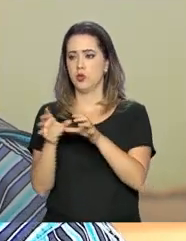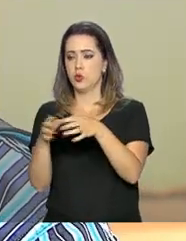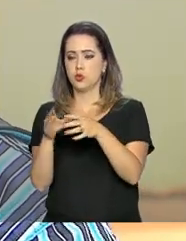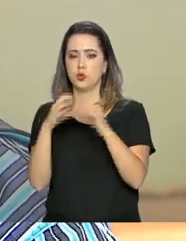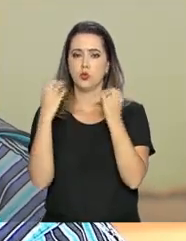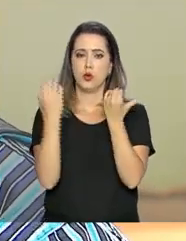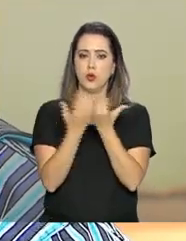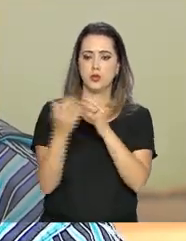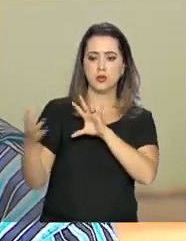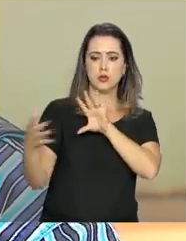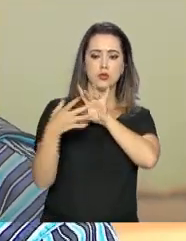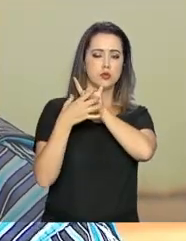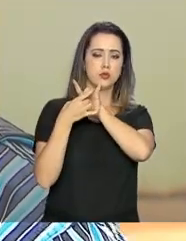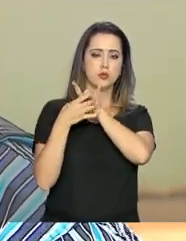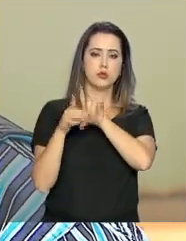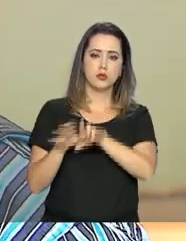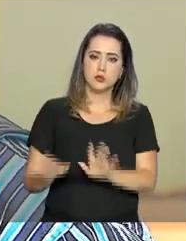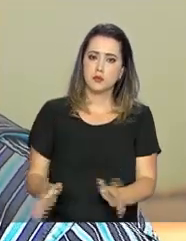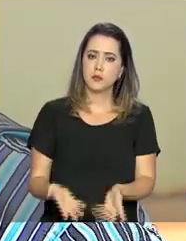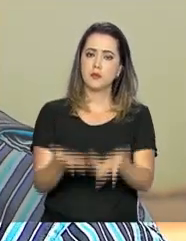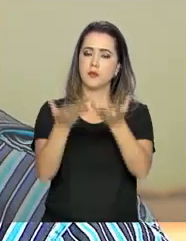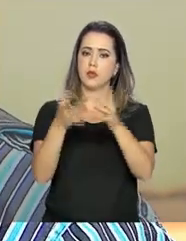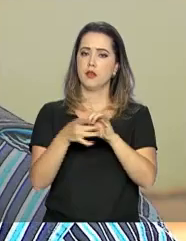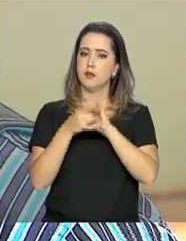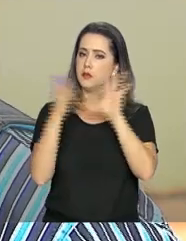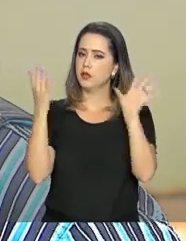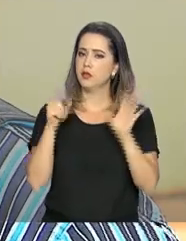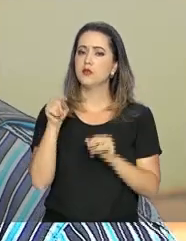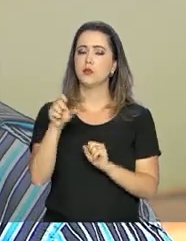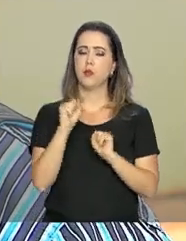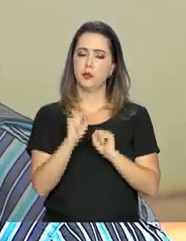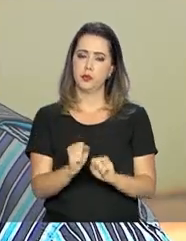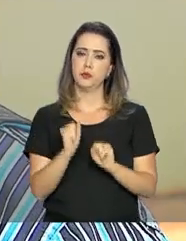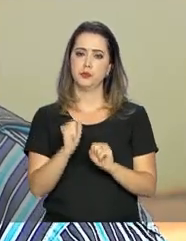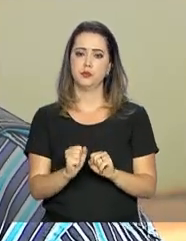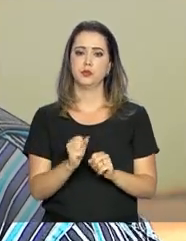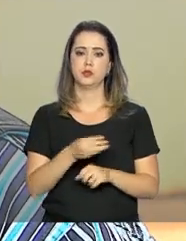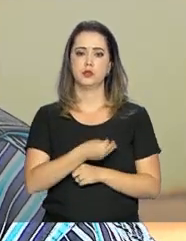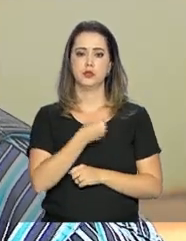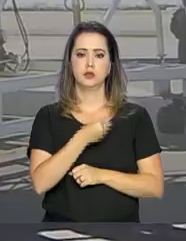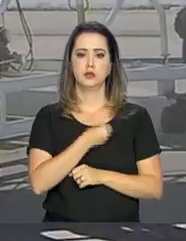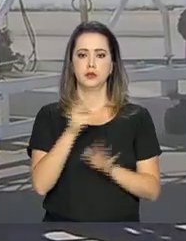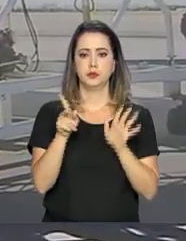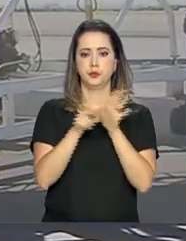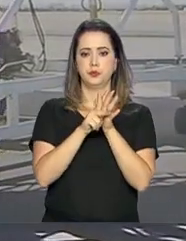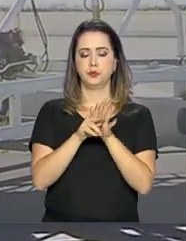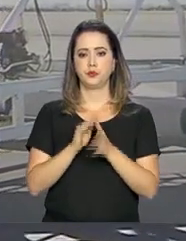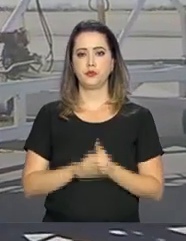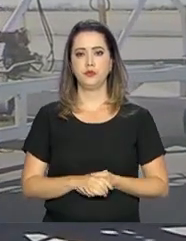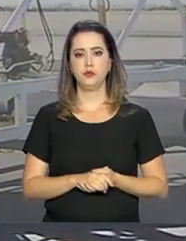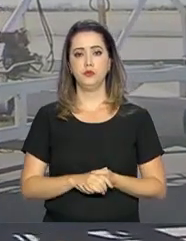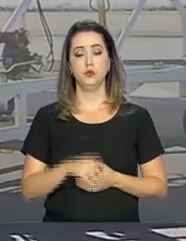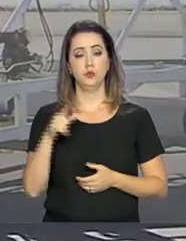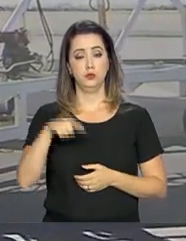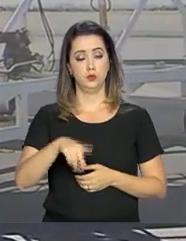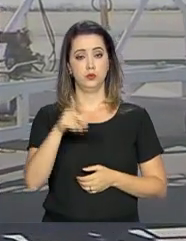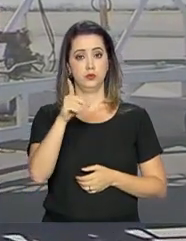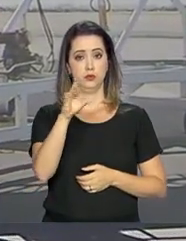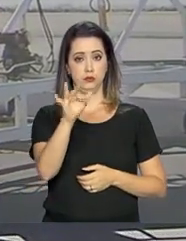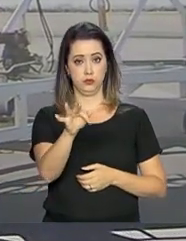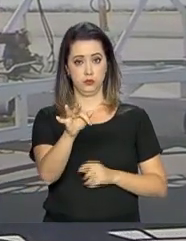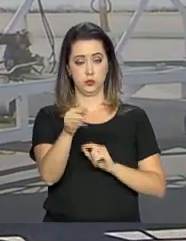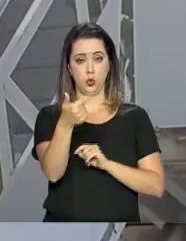e também proporcionar a autonomia para que eles possam ter sua vida própria além do distrito federal